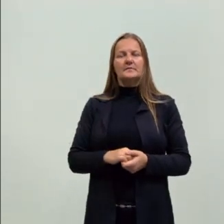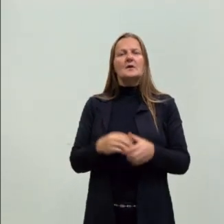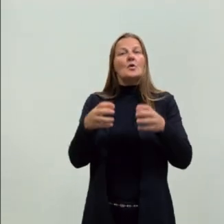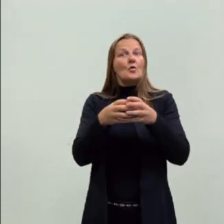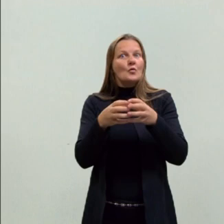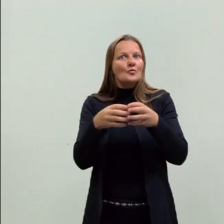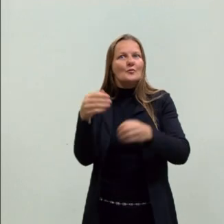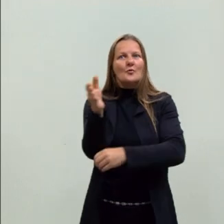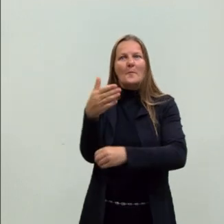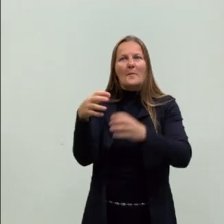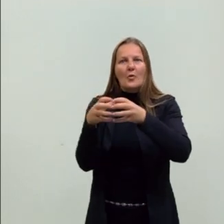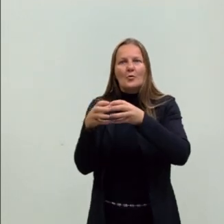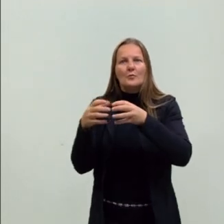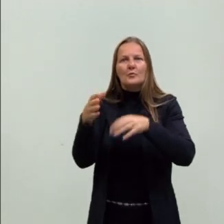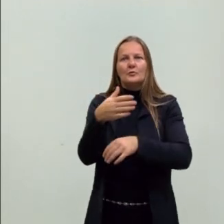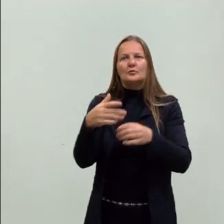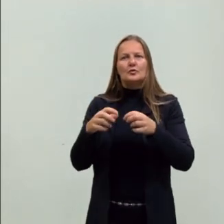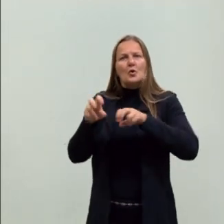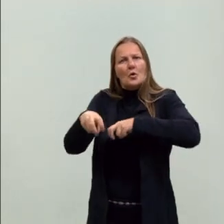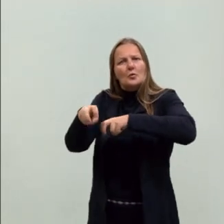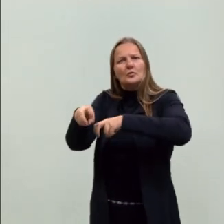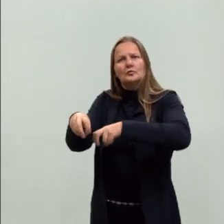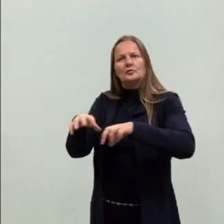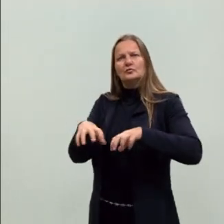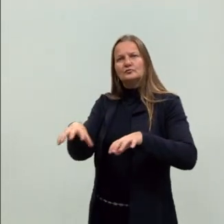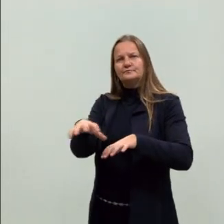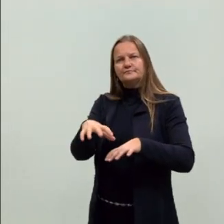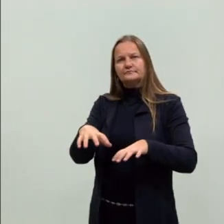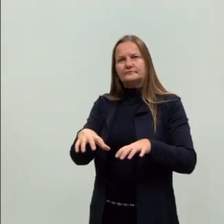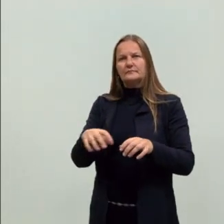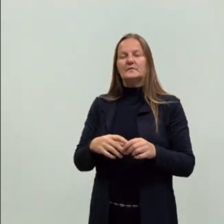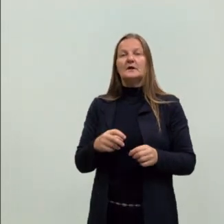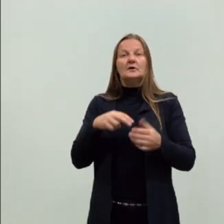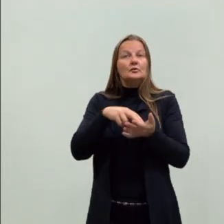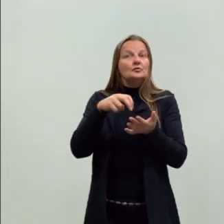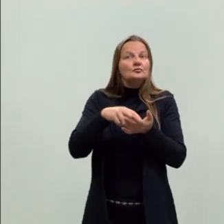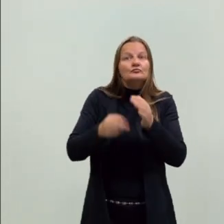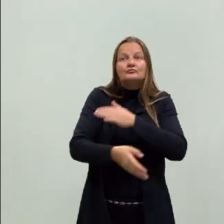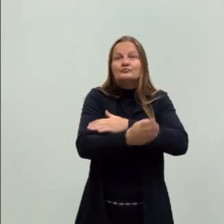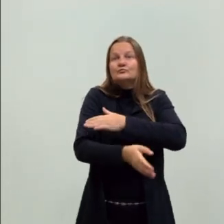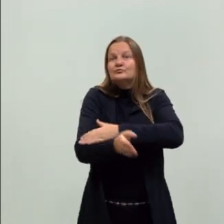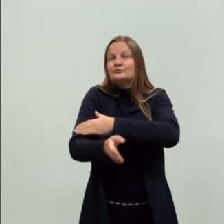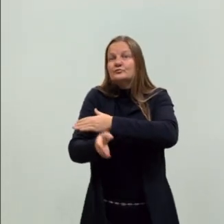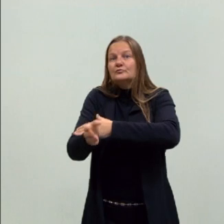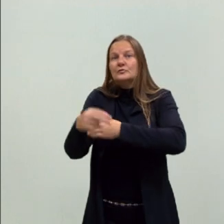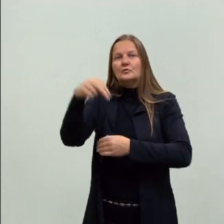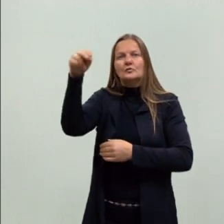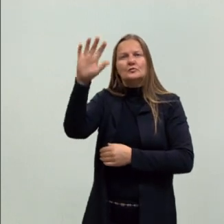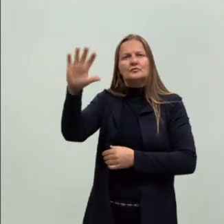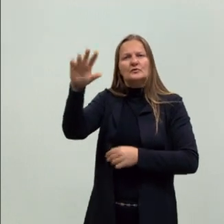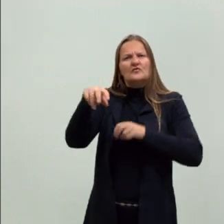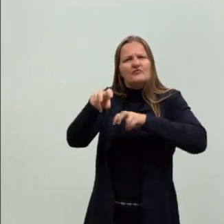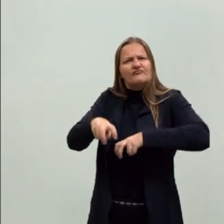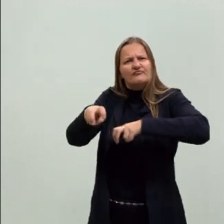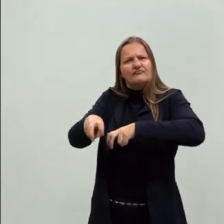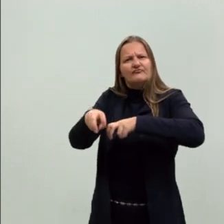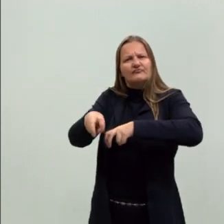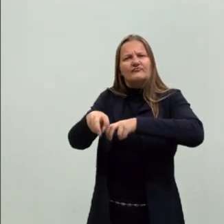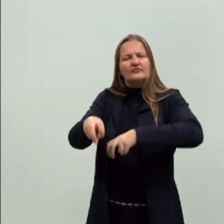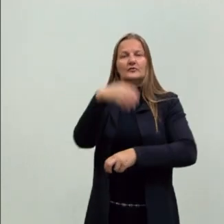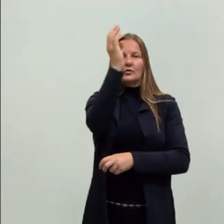bandeirantes então eles eram pequenos agricultores Aventureiros que eles entravam no sertão na entravam no interior